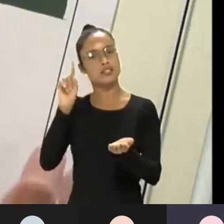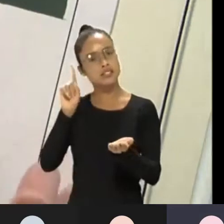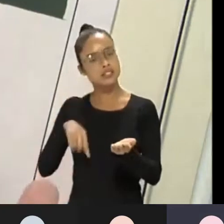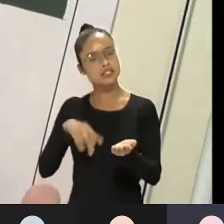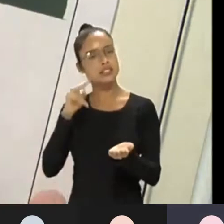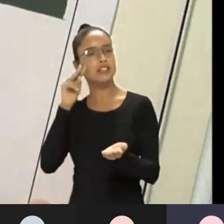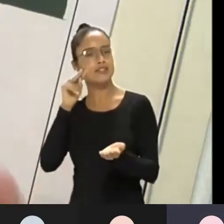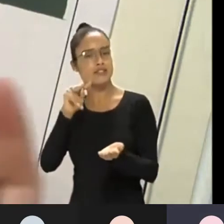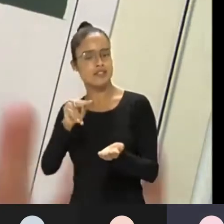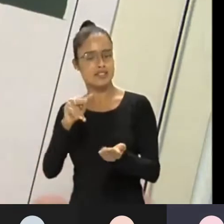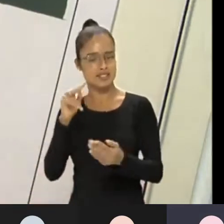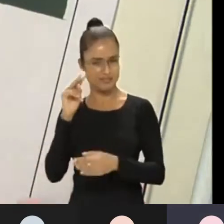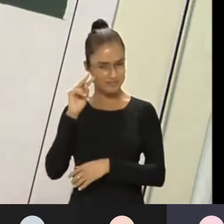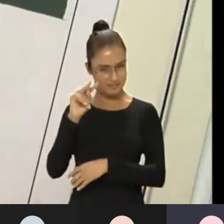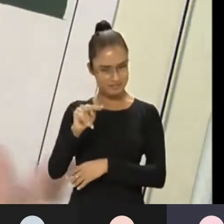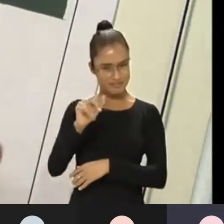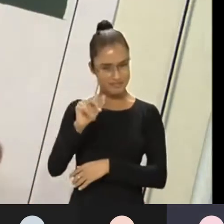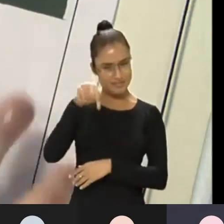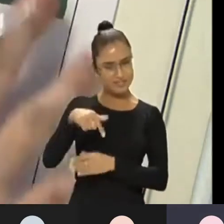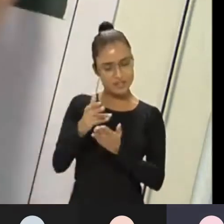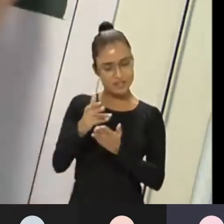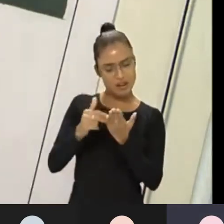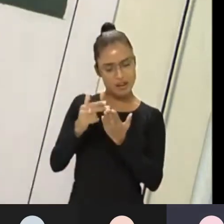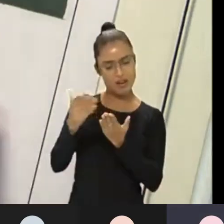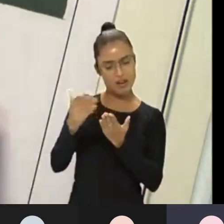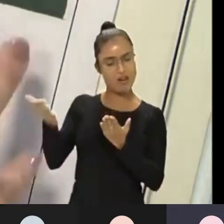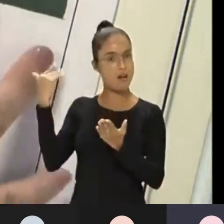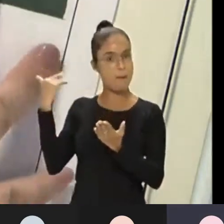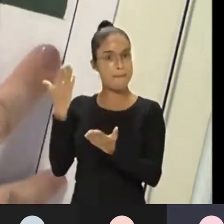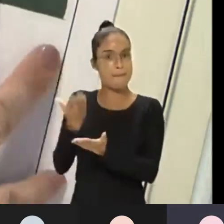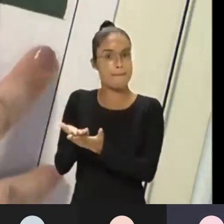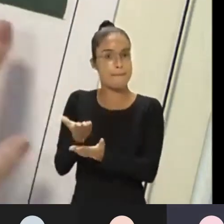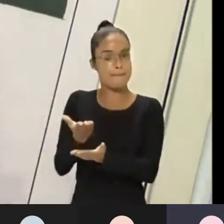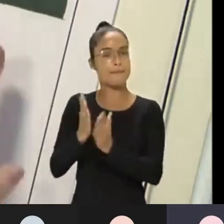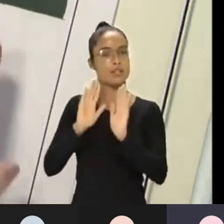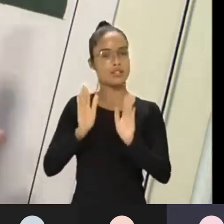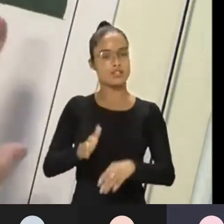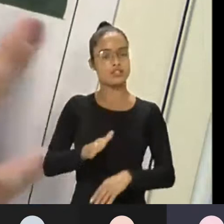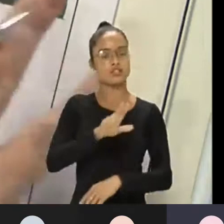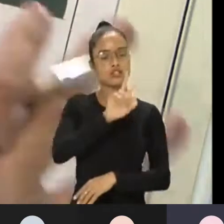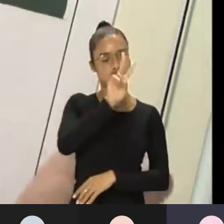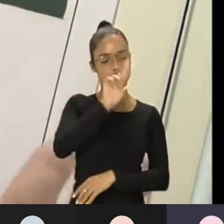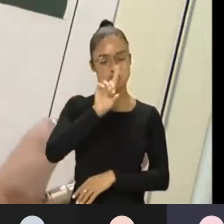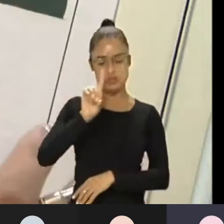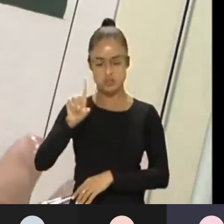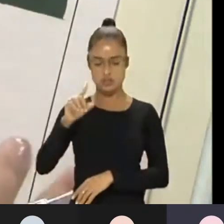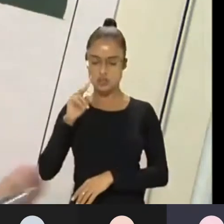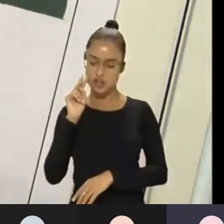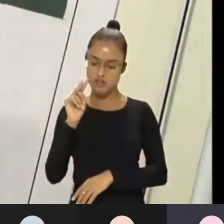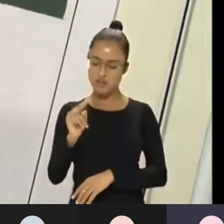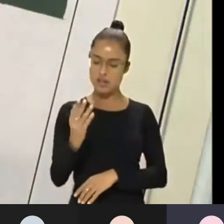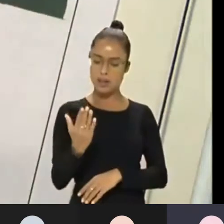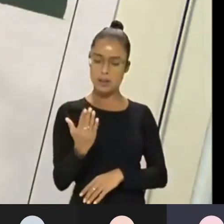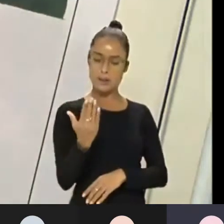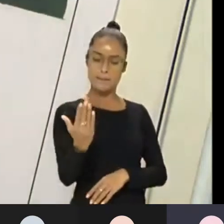trabalhamos nas aulas práticas anteriores, focando no 2D, nas vistas principais do